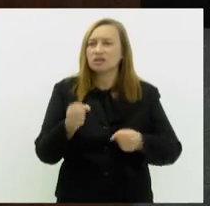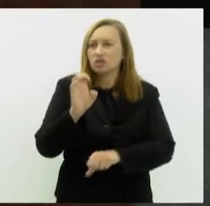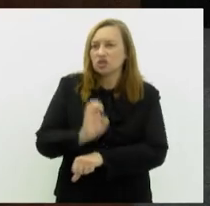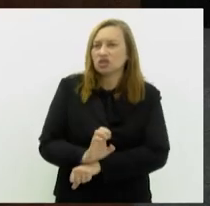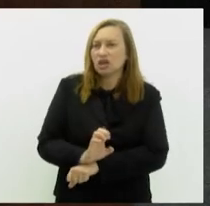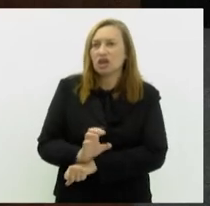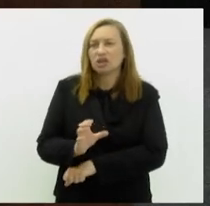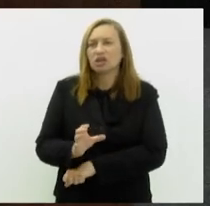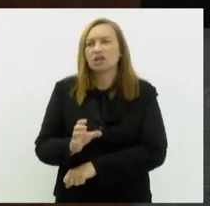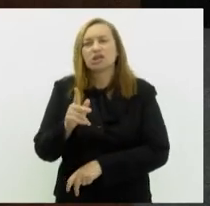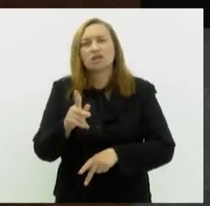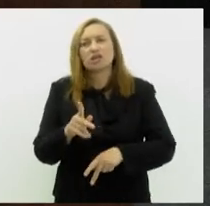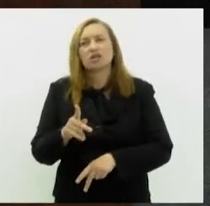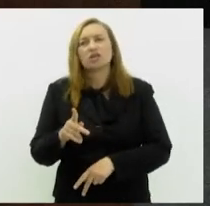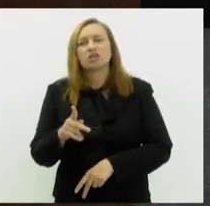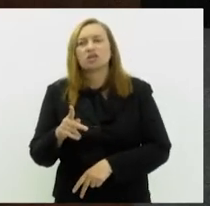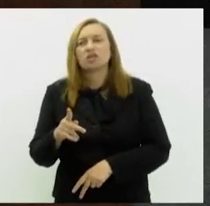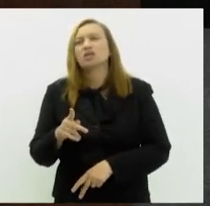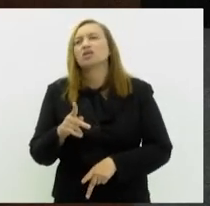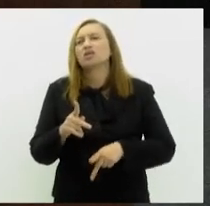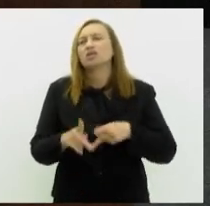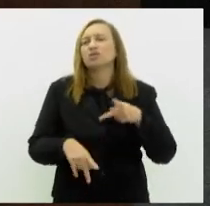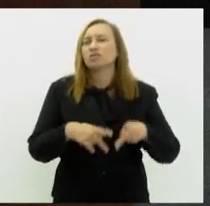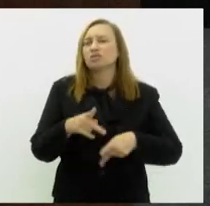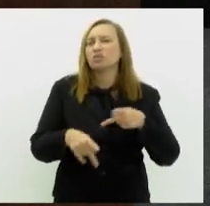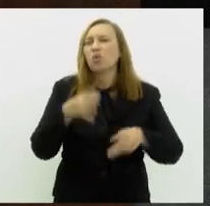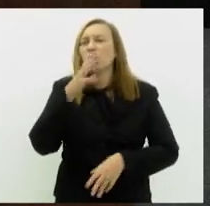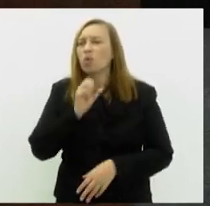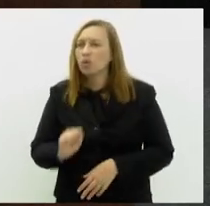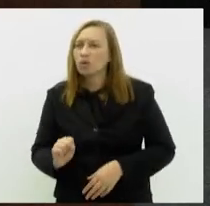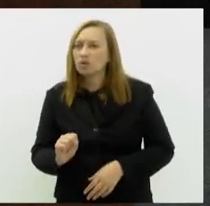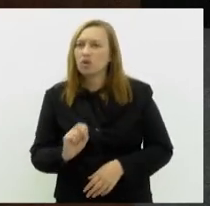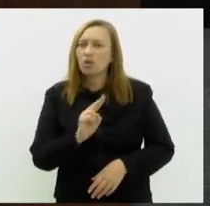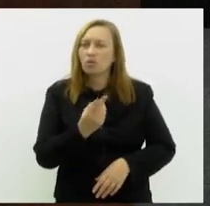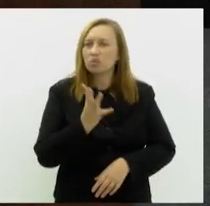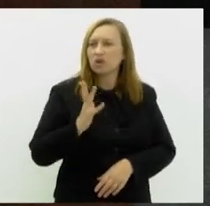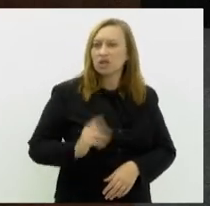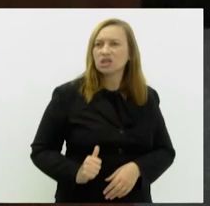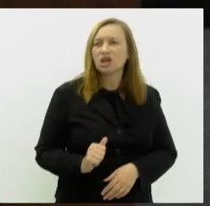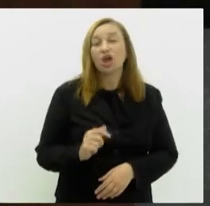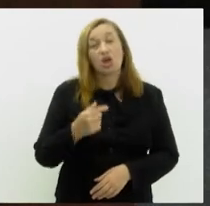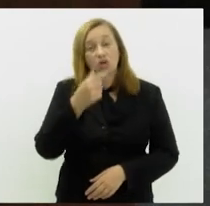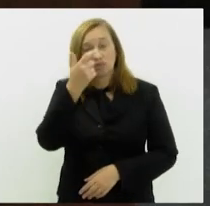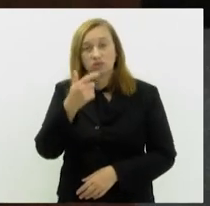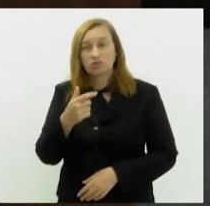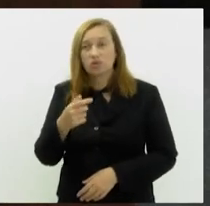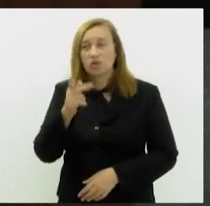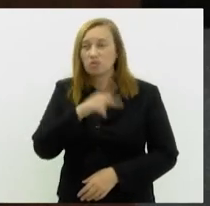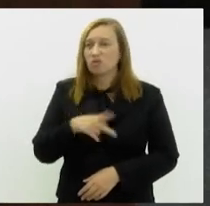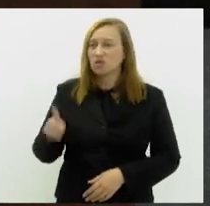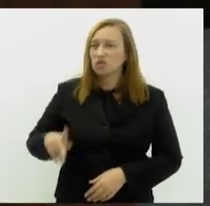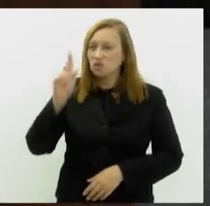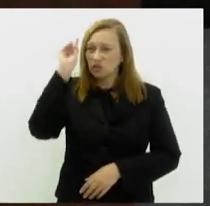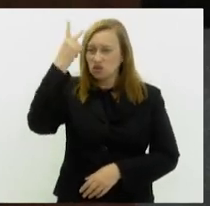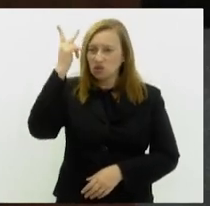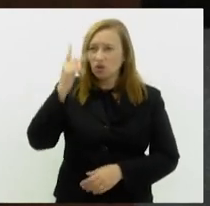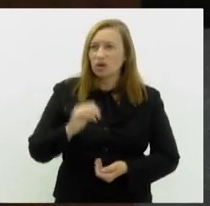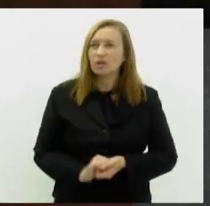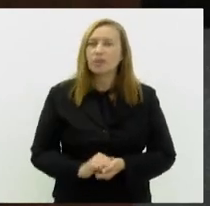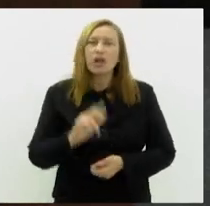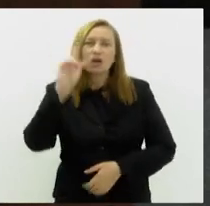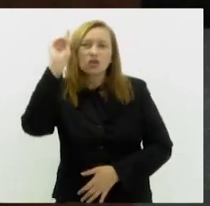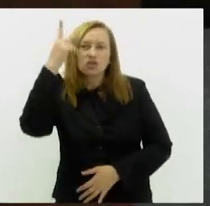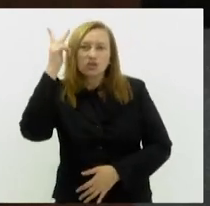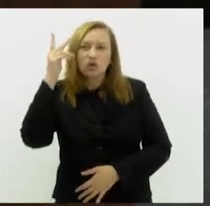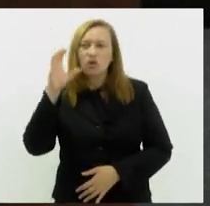estamos falando do povo judeu e do povo israelense. O que nos dói, e eu falo isso como professor de história, é que historicamente o Ocidente